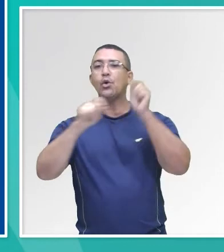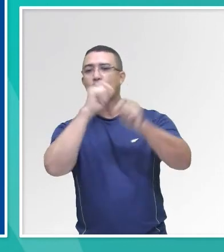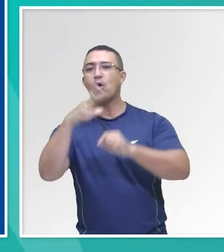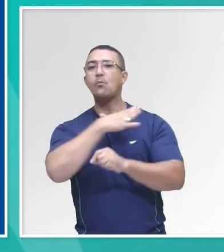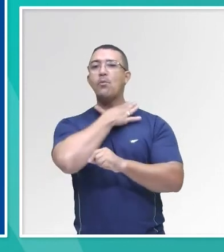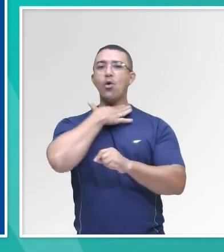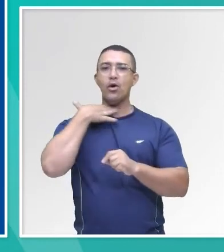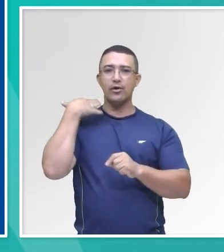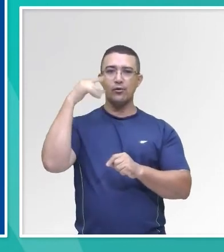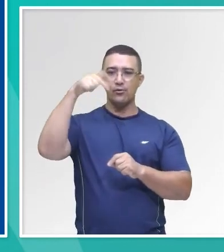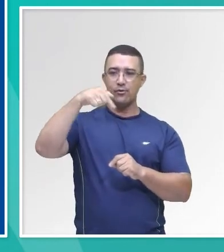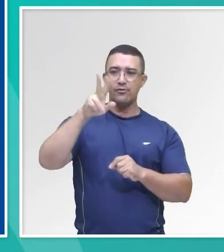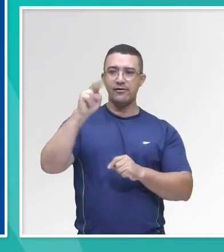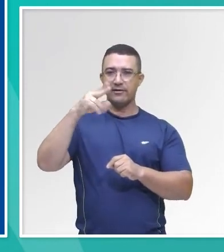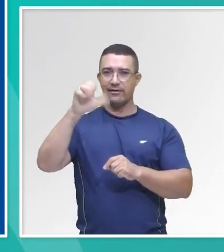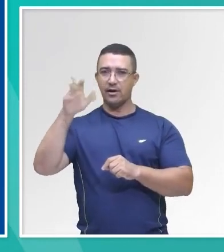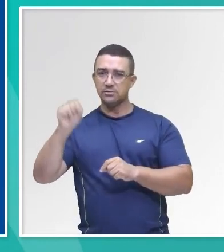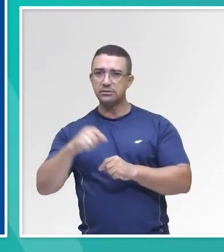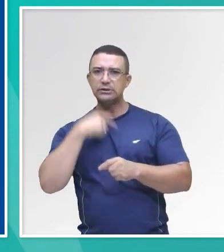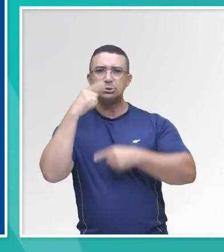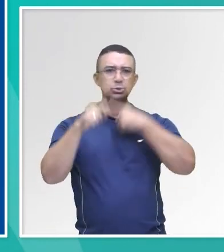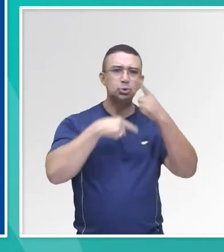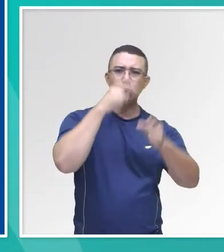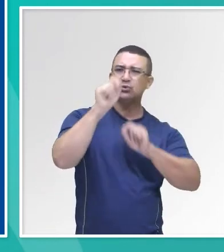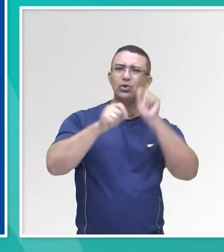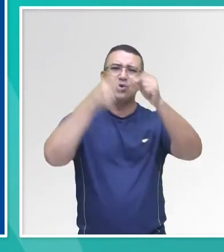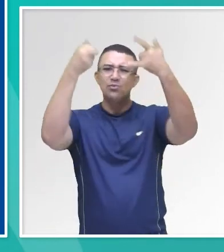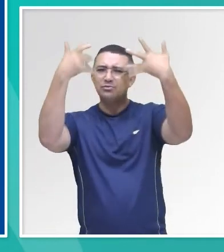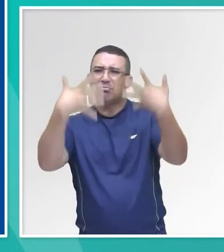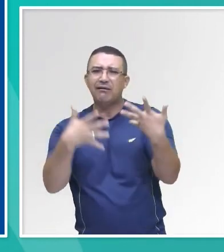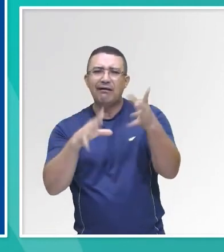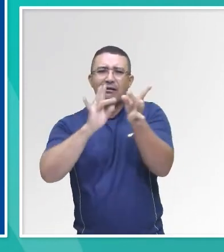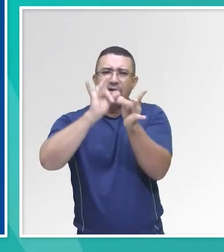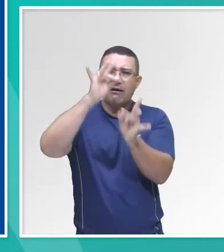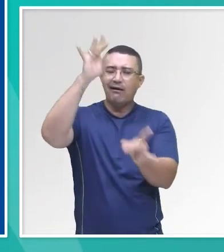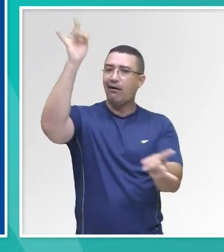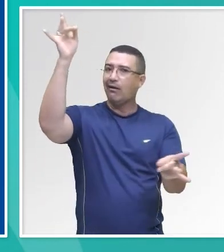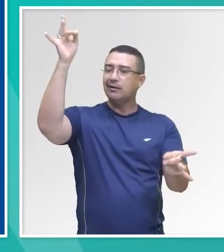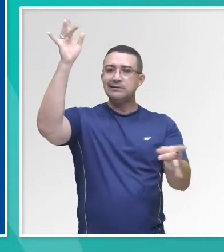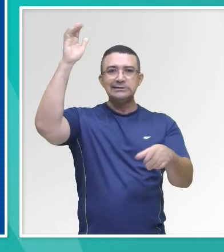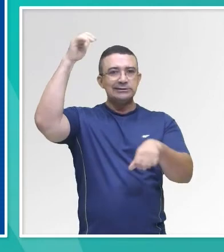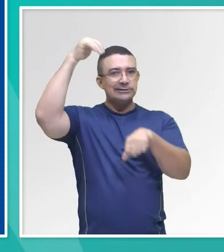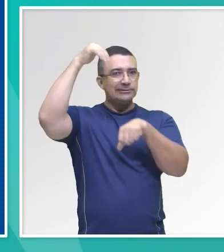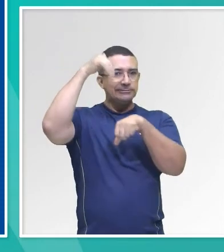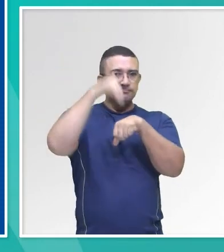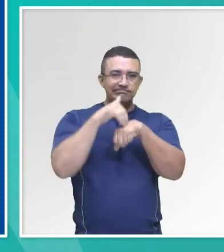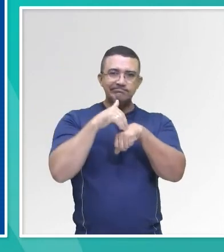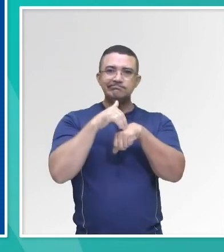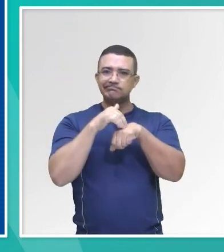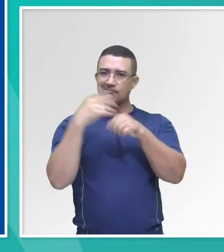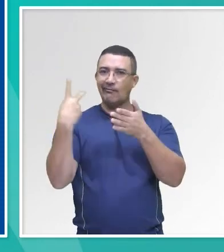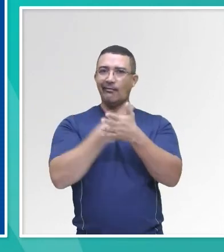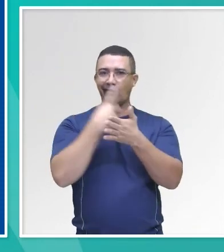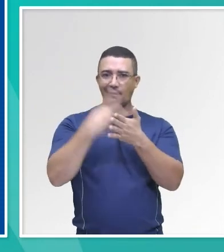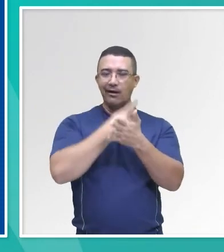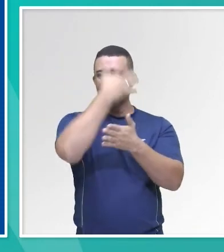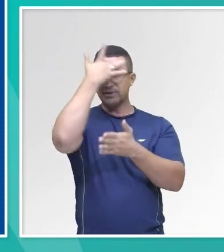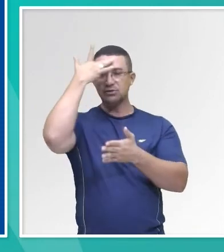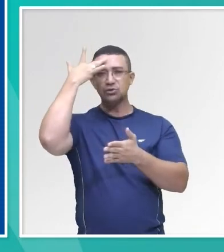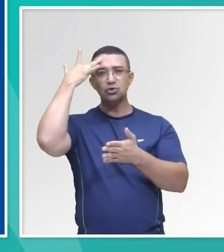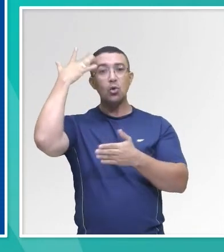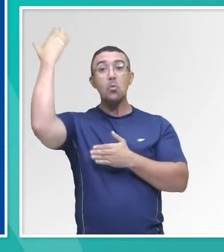Berro d'Água. Dúvidas por explicar, detalhes absurdos, contradições no depoimento das